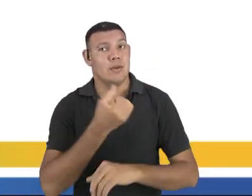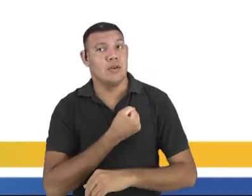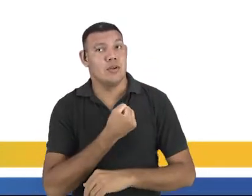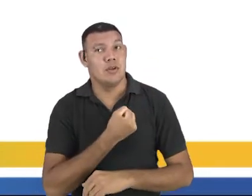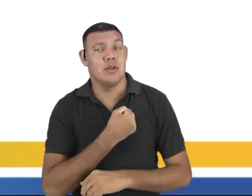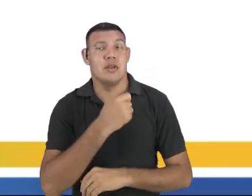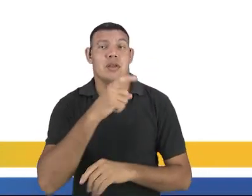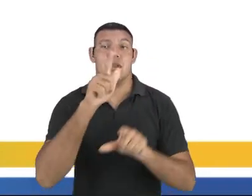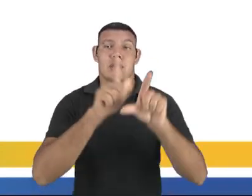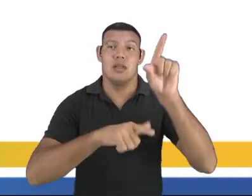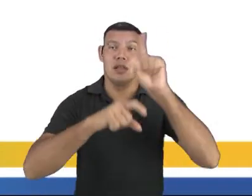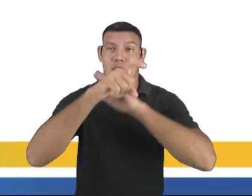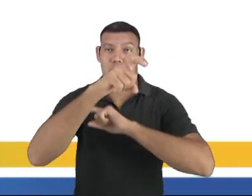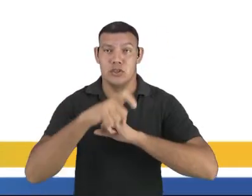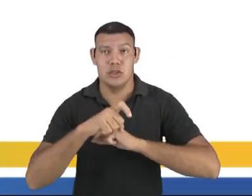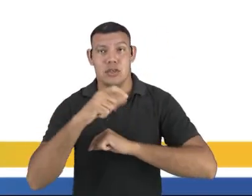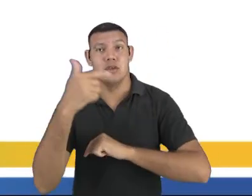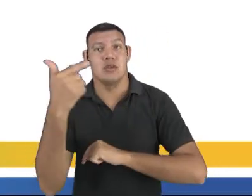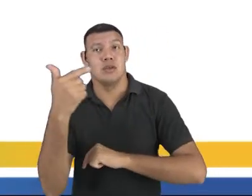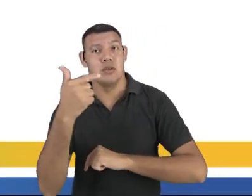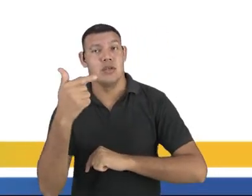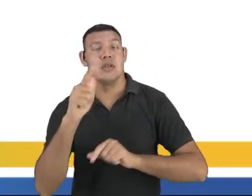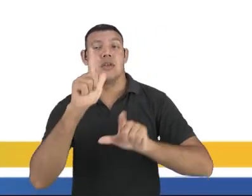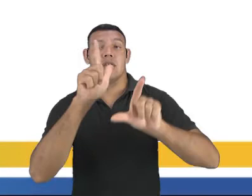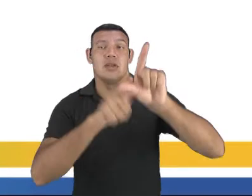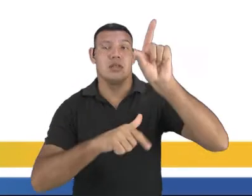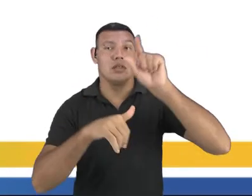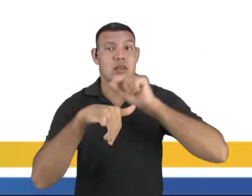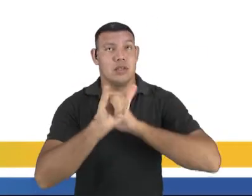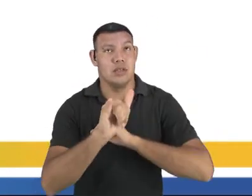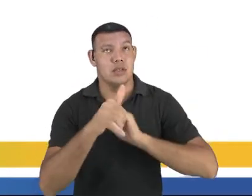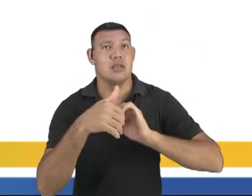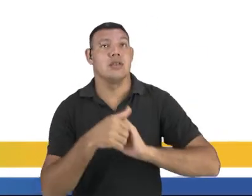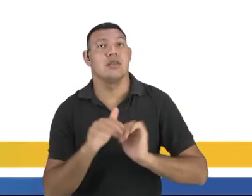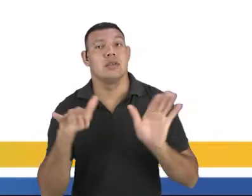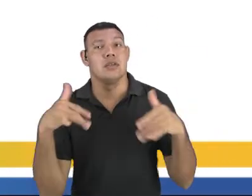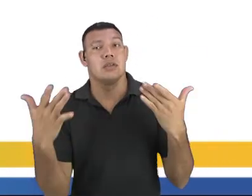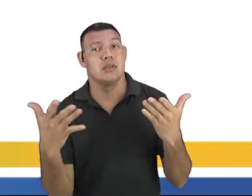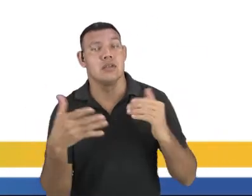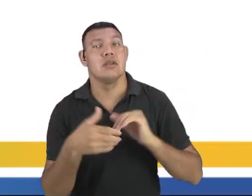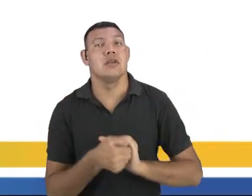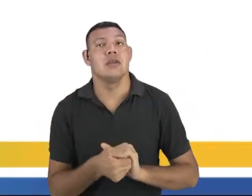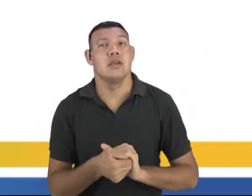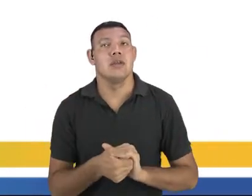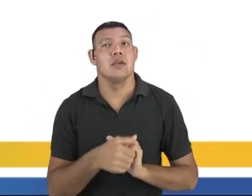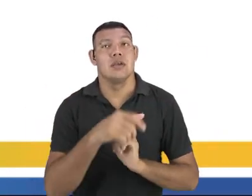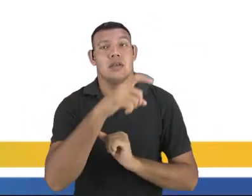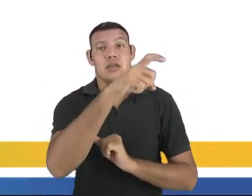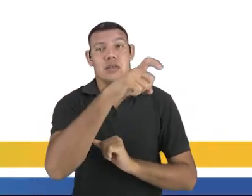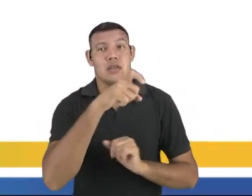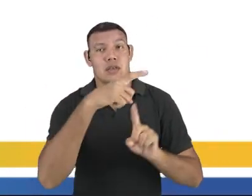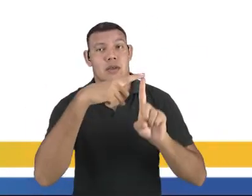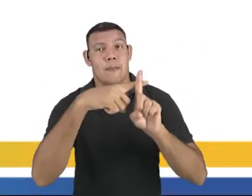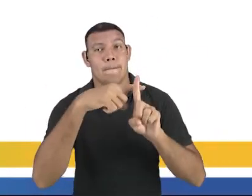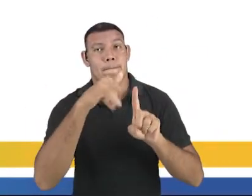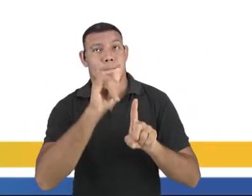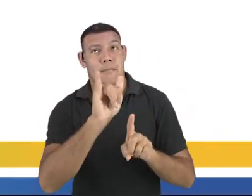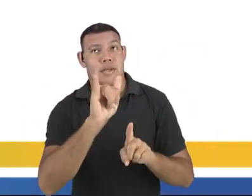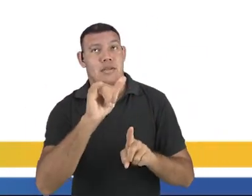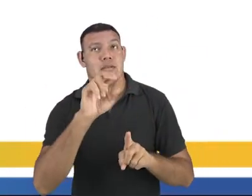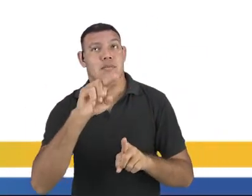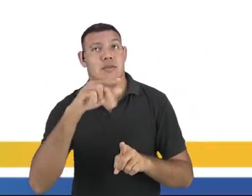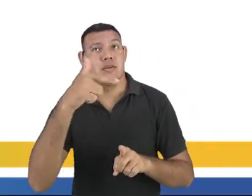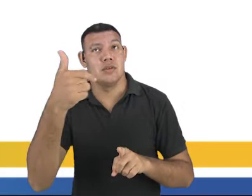e o segundo o número como Y como a soma desses números é igual a 20 então reescrevemos na forma x + y =